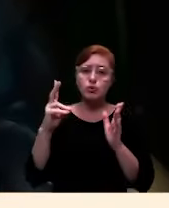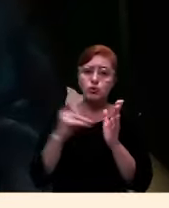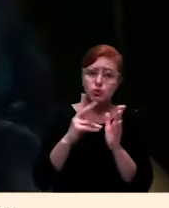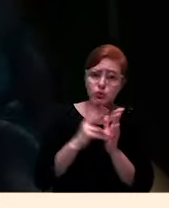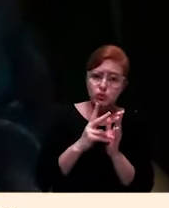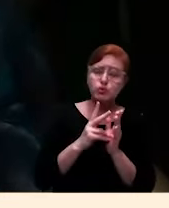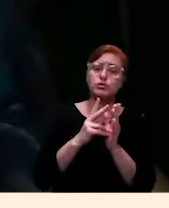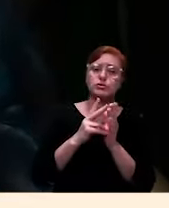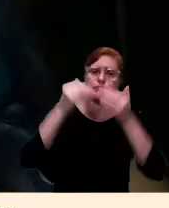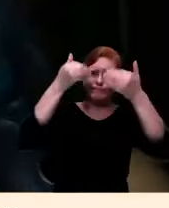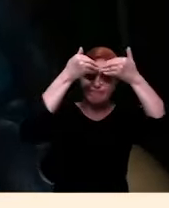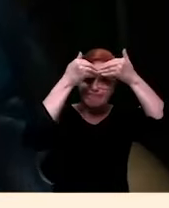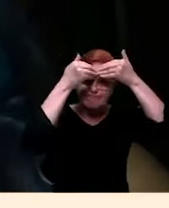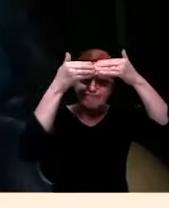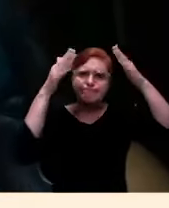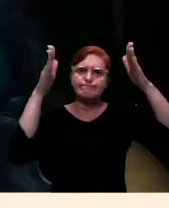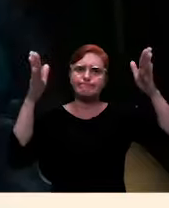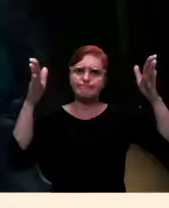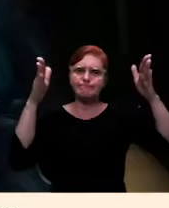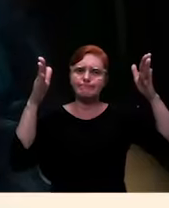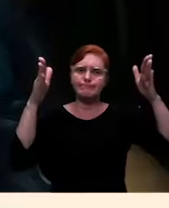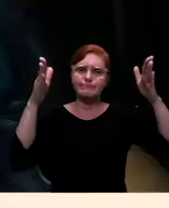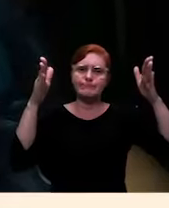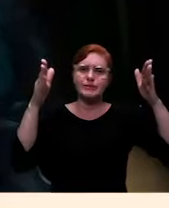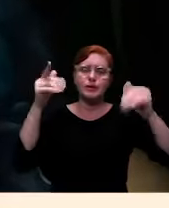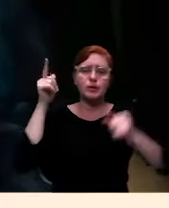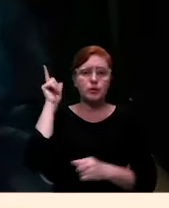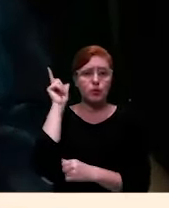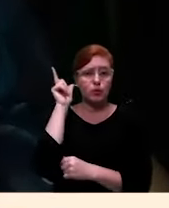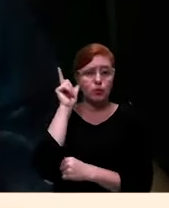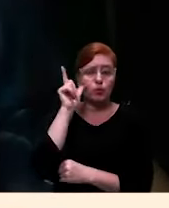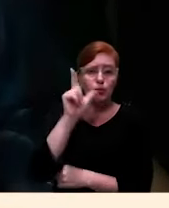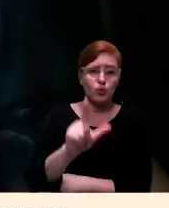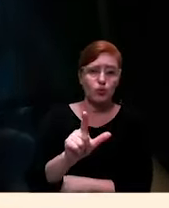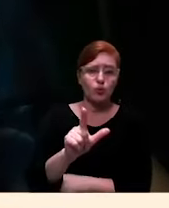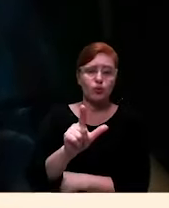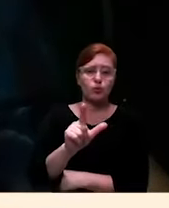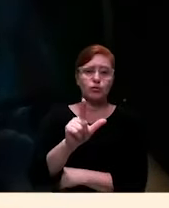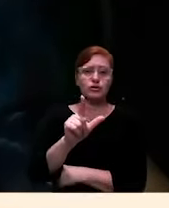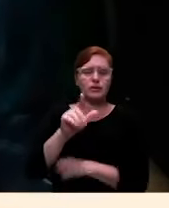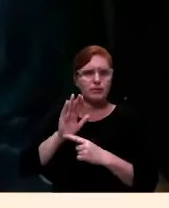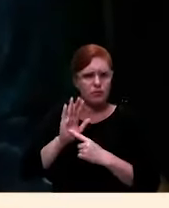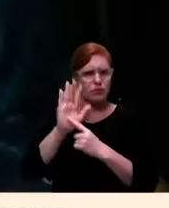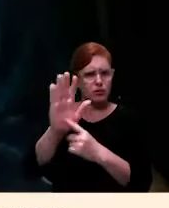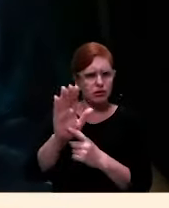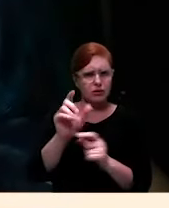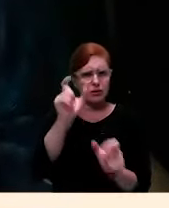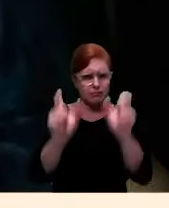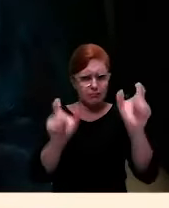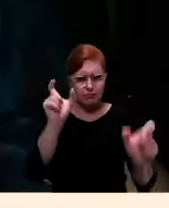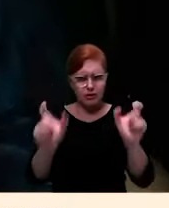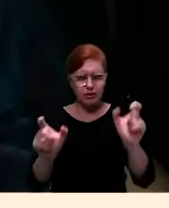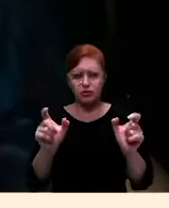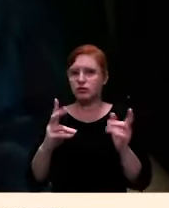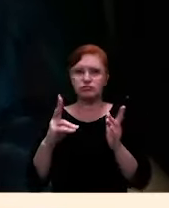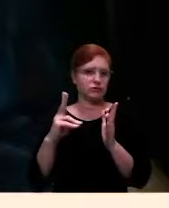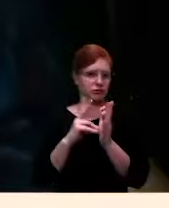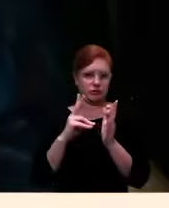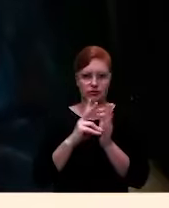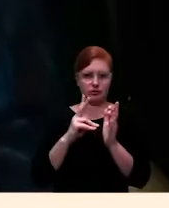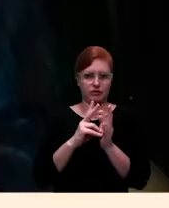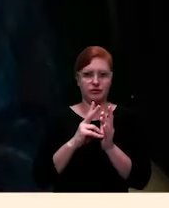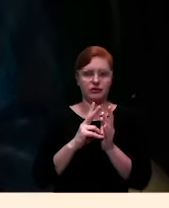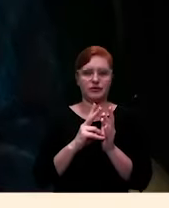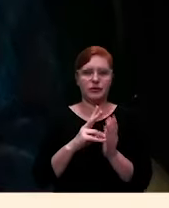indígenas, para se elas se abrirem, para elas poderem, para até os não indígenas conhecerem as